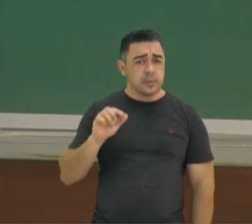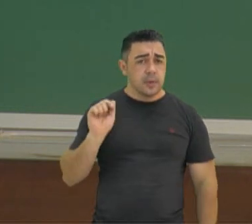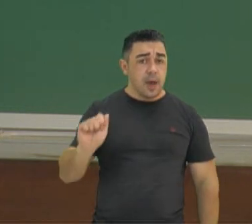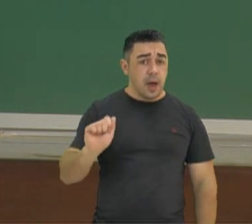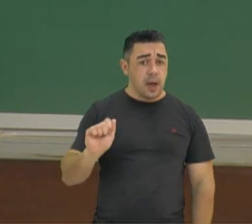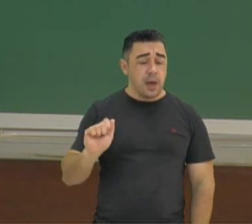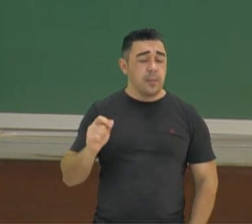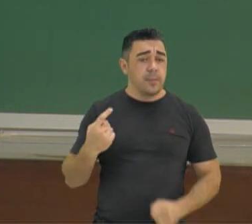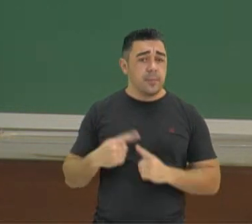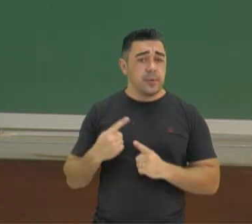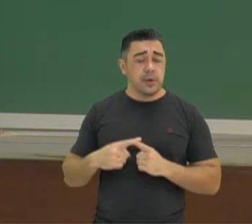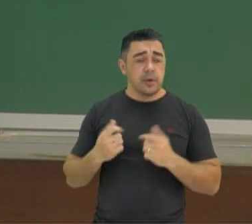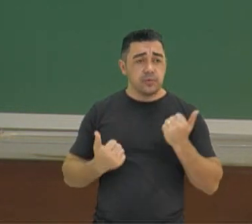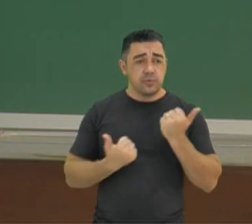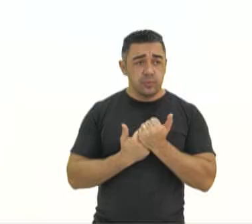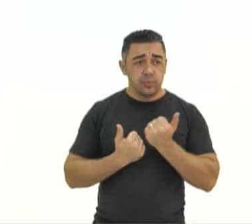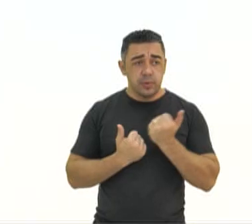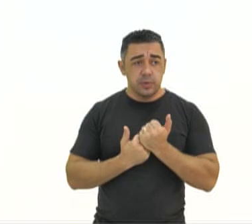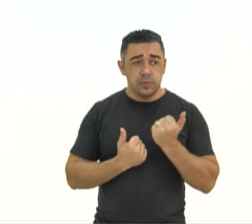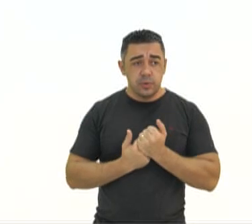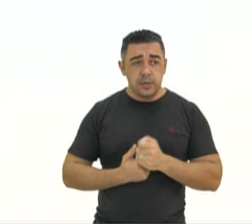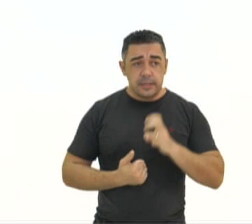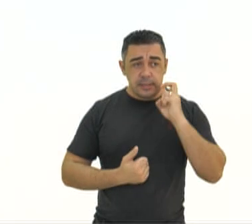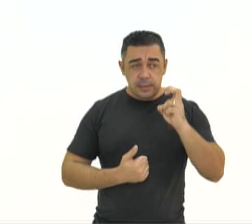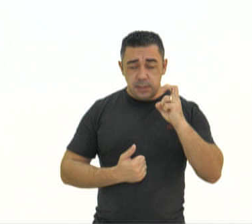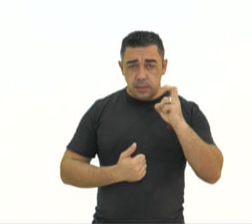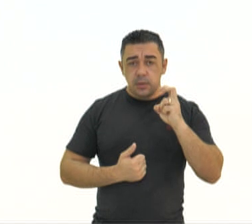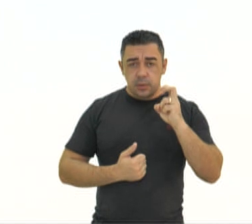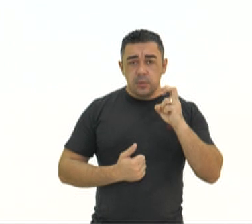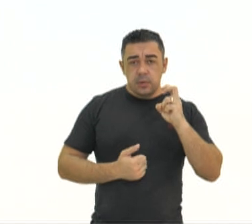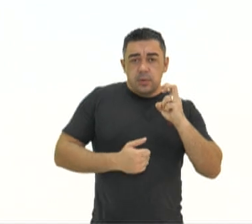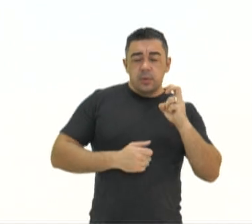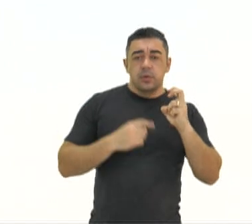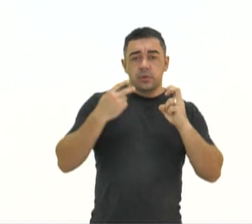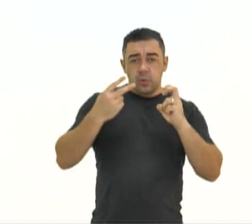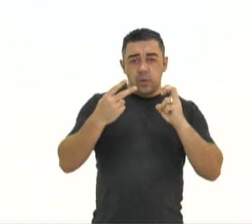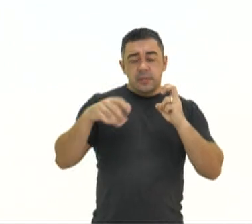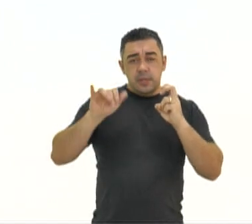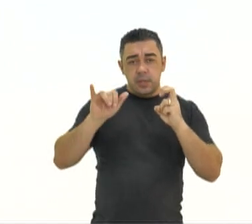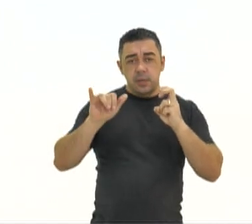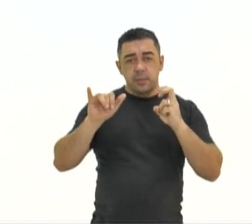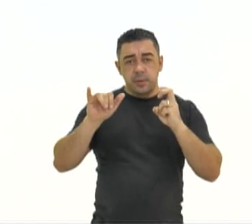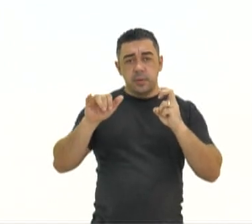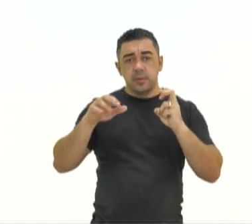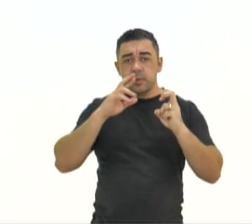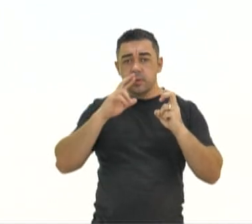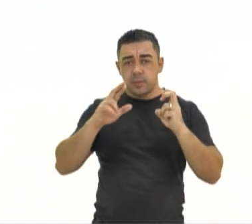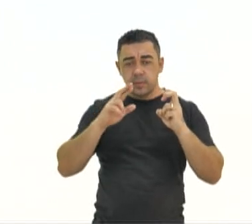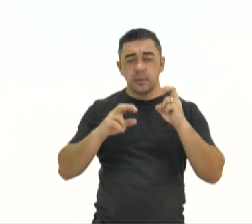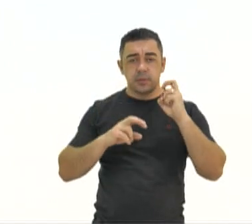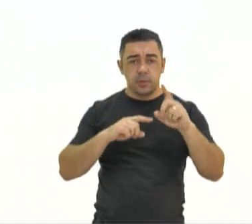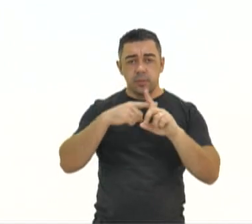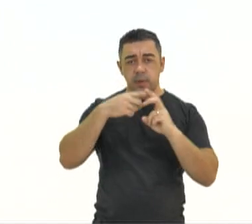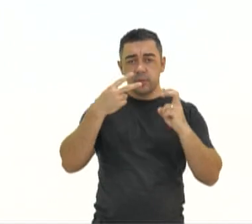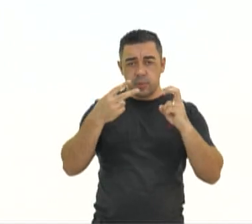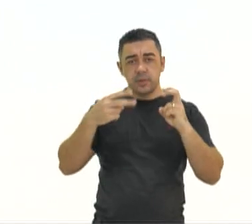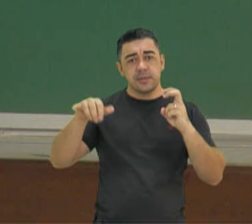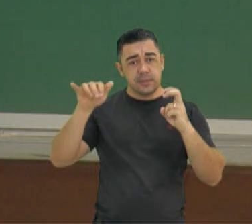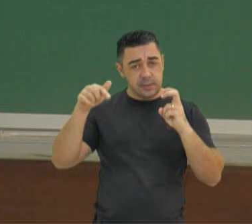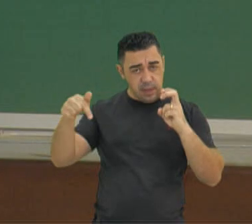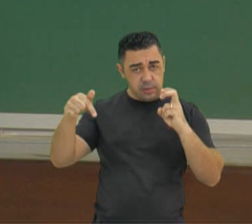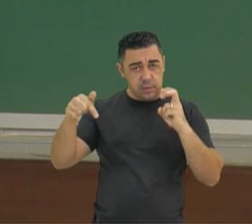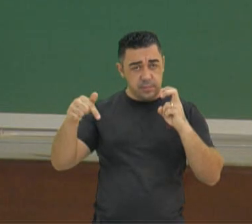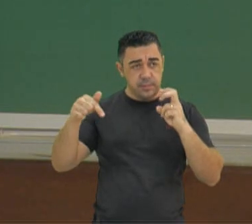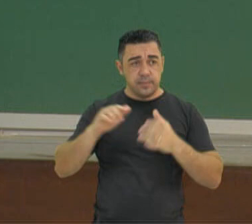professor? Porque quando eu substituo a 5 no lugar de x e 2 no lugar de y, eu tenho que 5 mais 2 é igual a